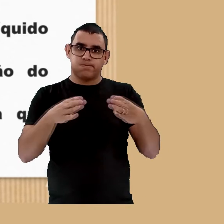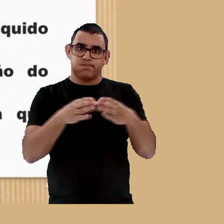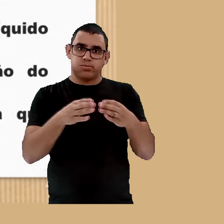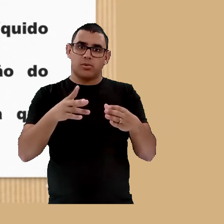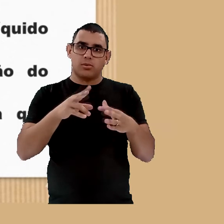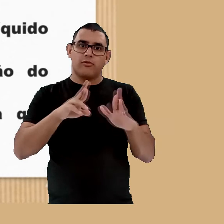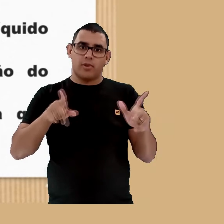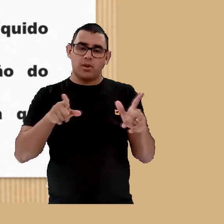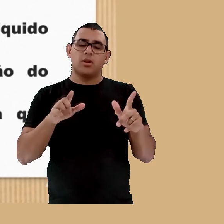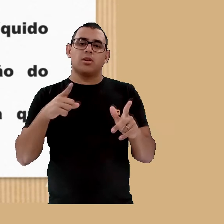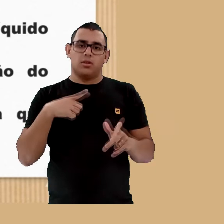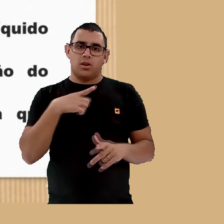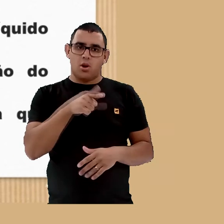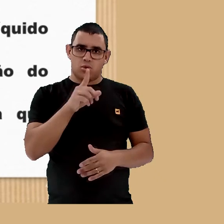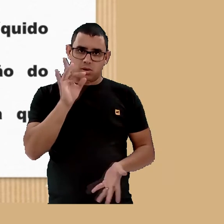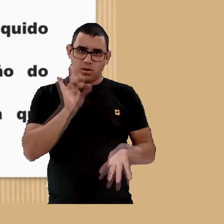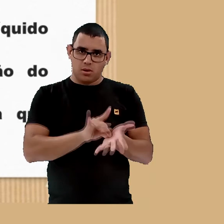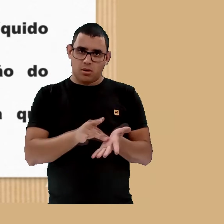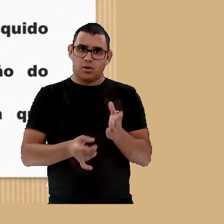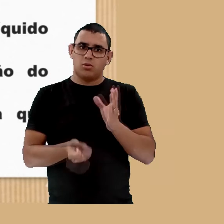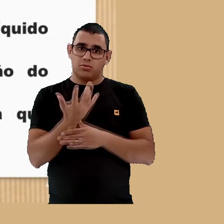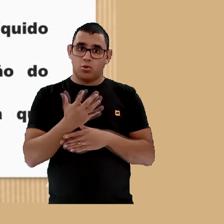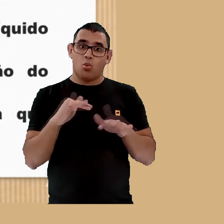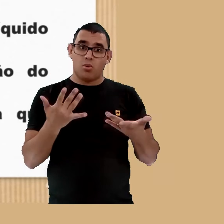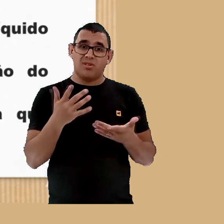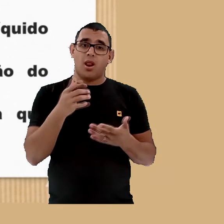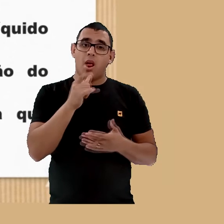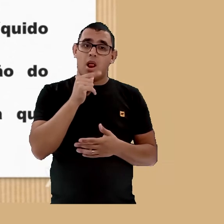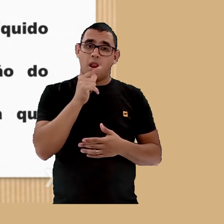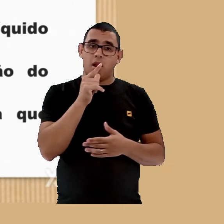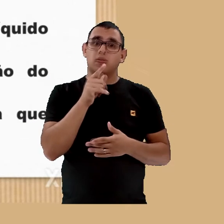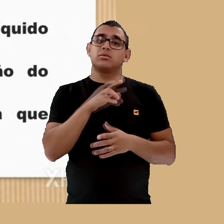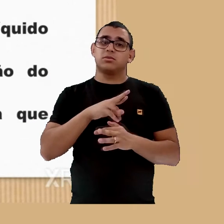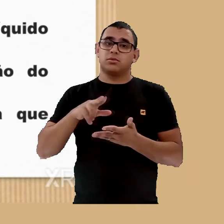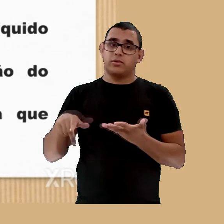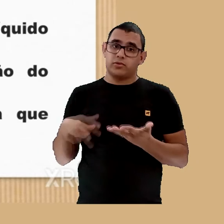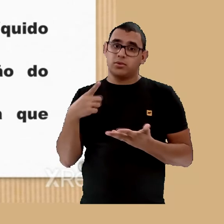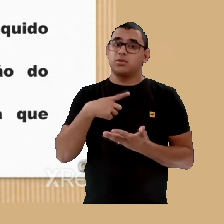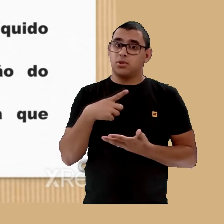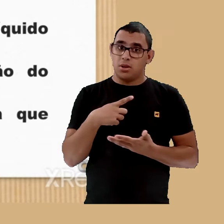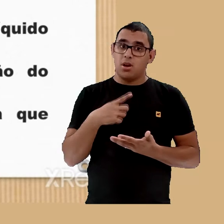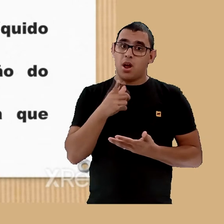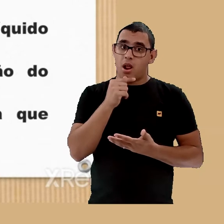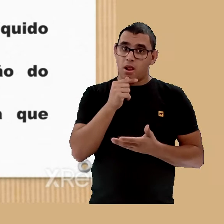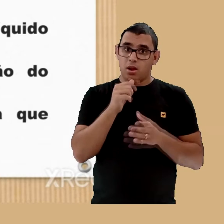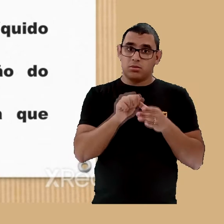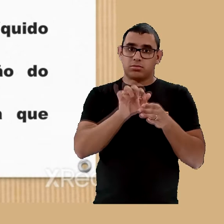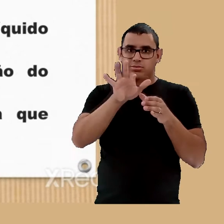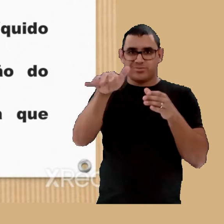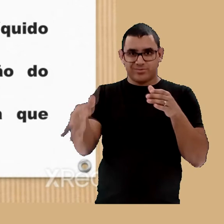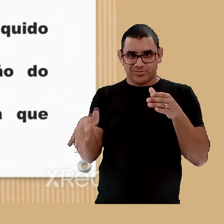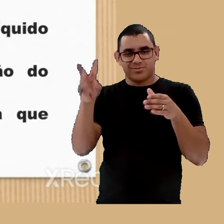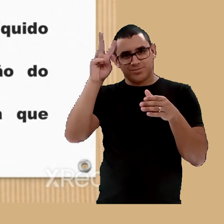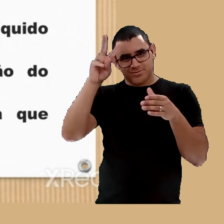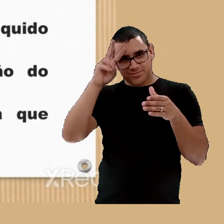realmente aconteceu. Então, quando nós trabalhamos com dilatação dos líquidos, nós vamos trabalhar com líquidos